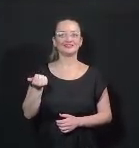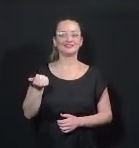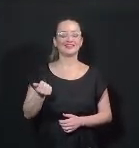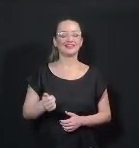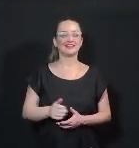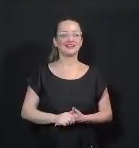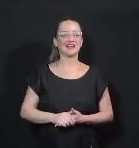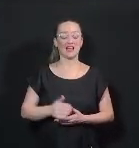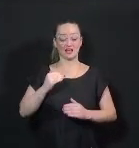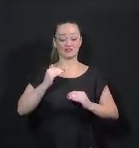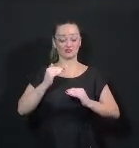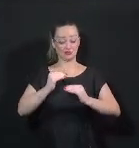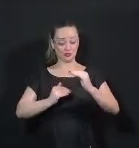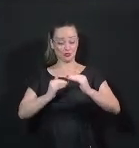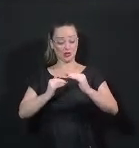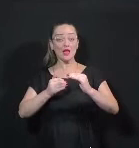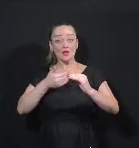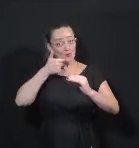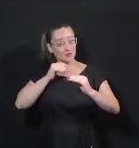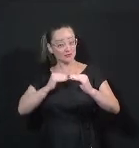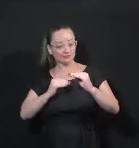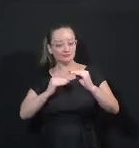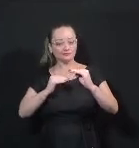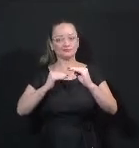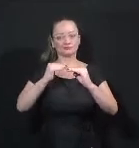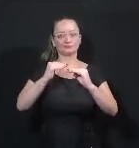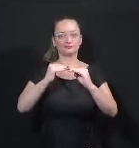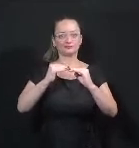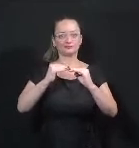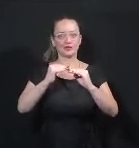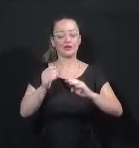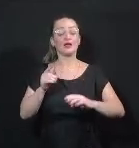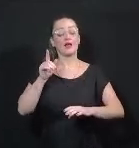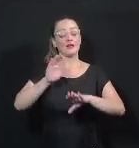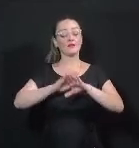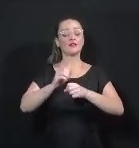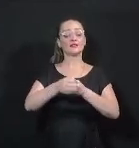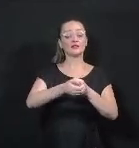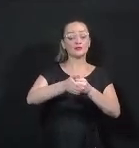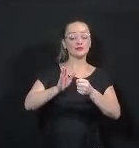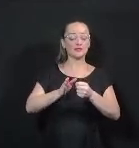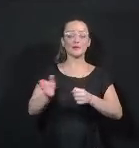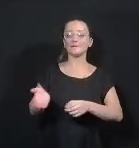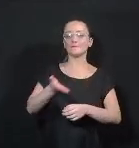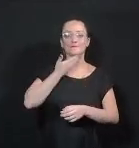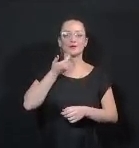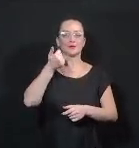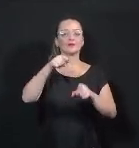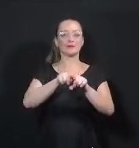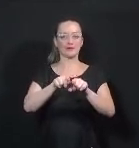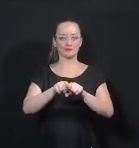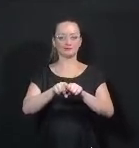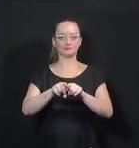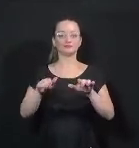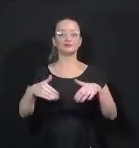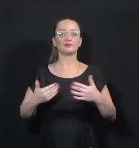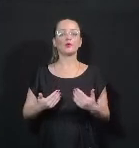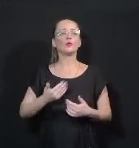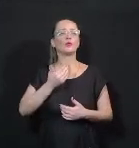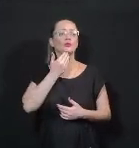a desigualdade social, fazendo com que as democracias se aperfeiçoassem. Então, por